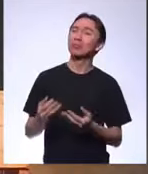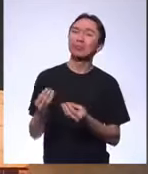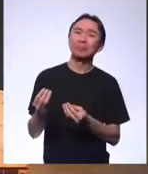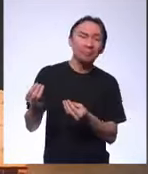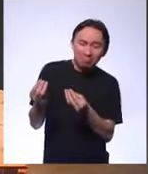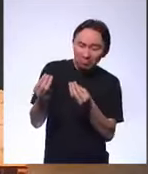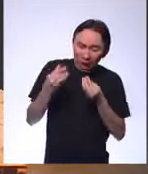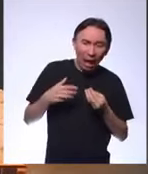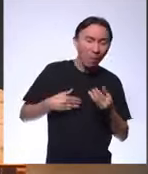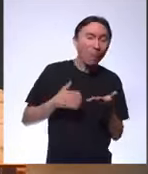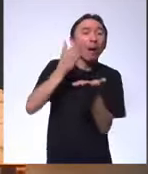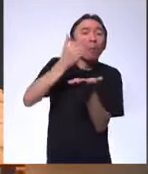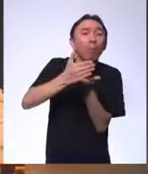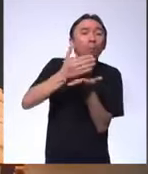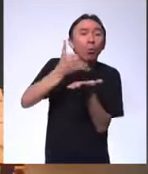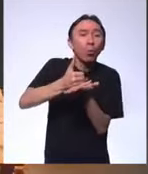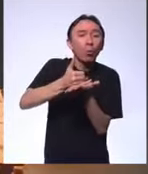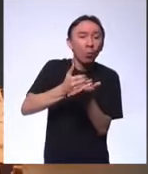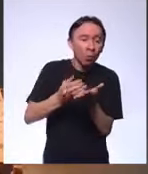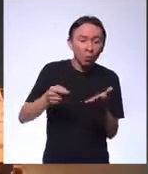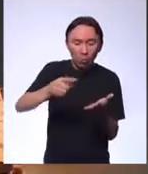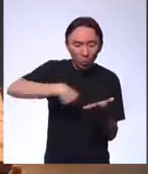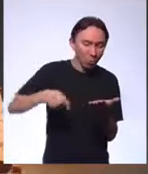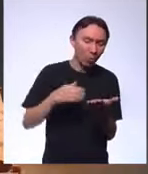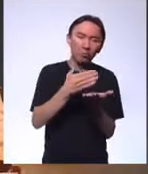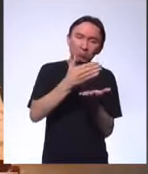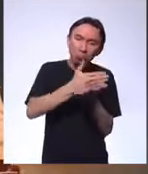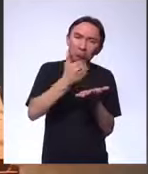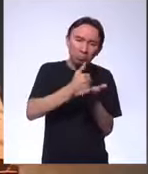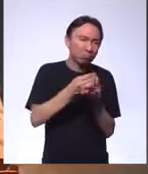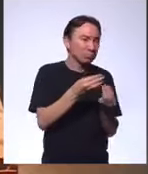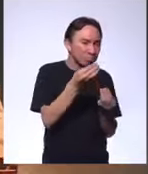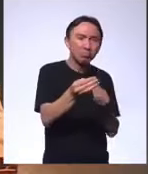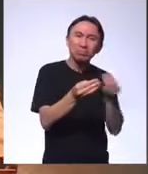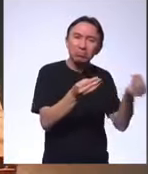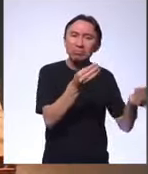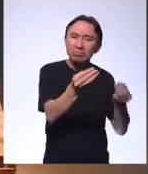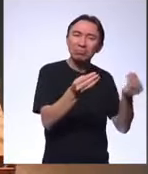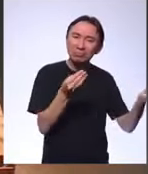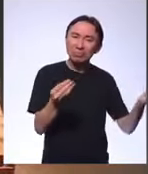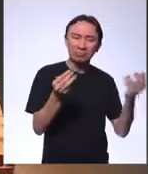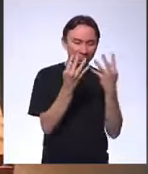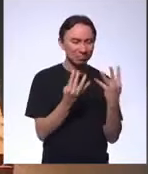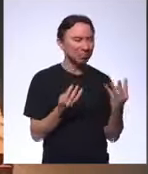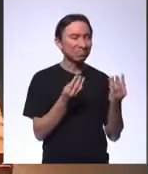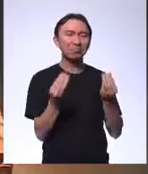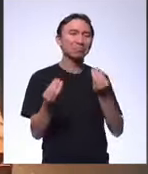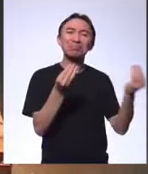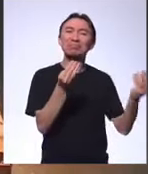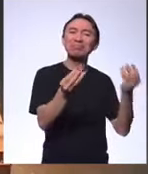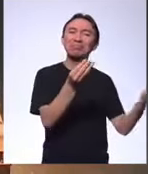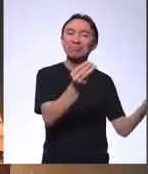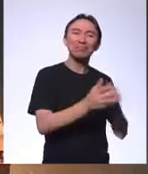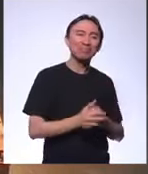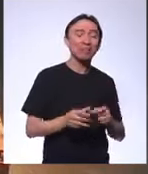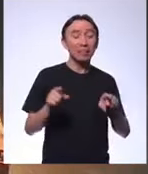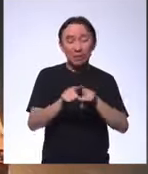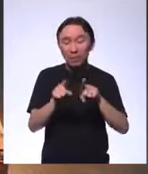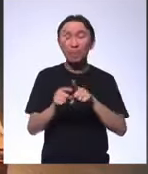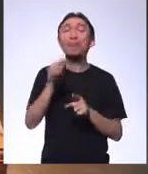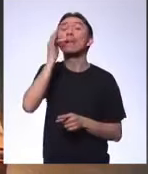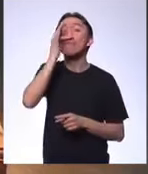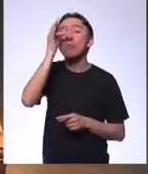bolo para que a gente pudesse repartir entre as várias celas e que trouxesse flores. A